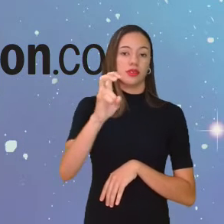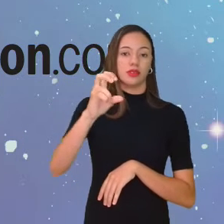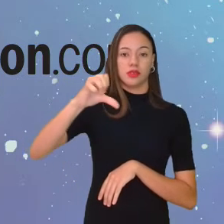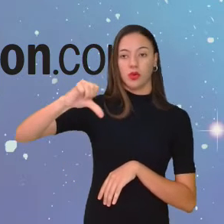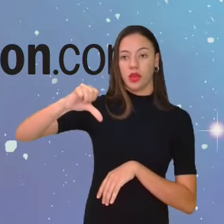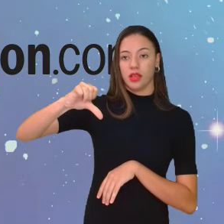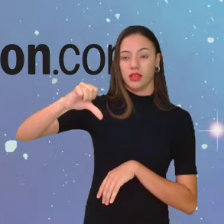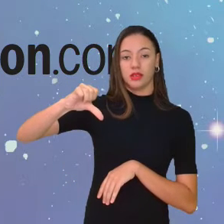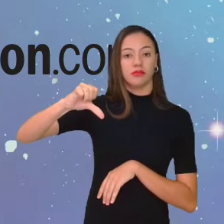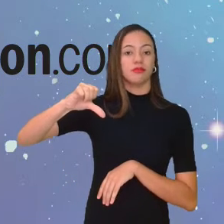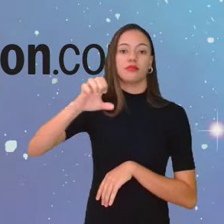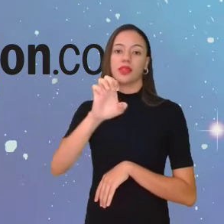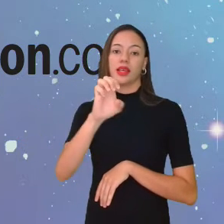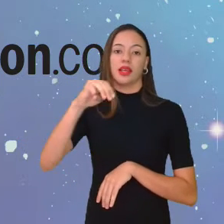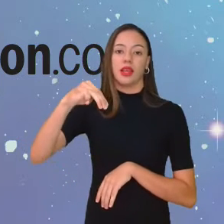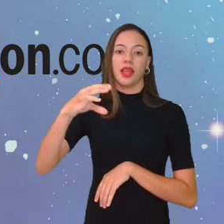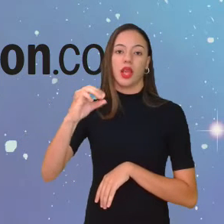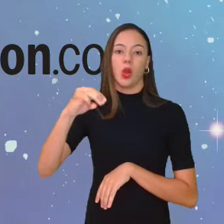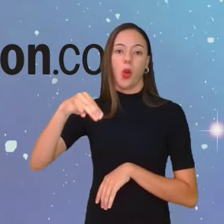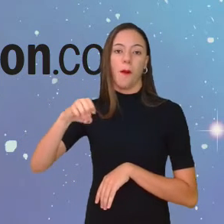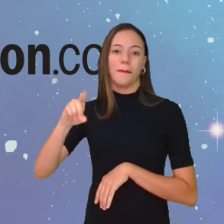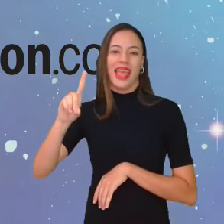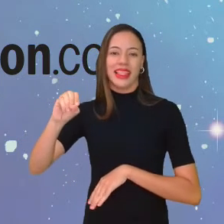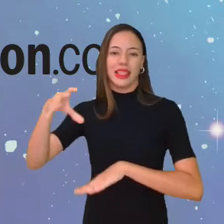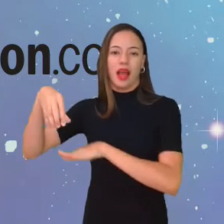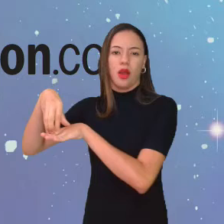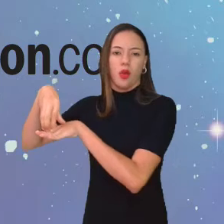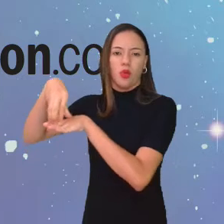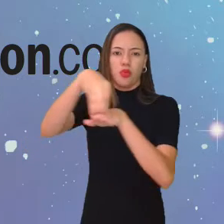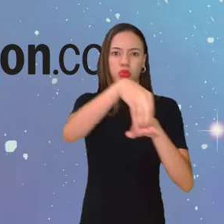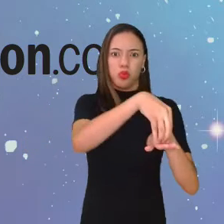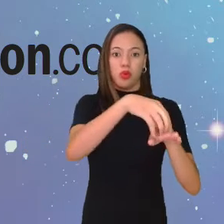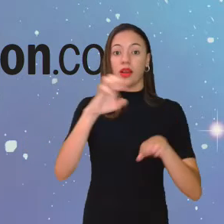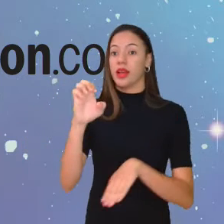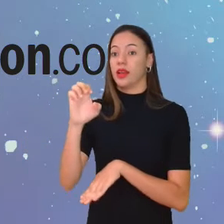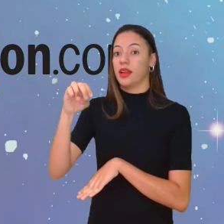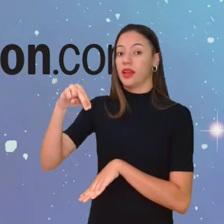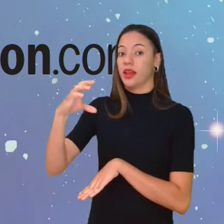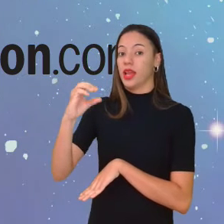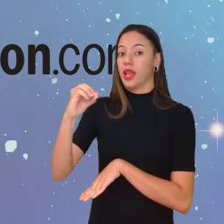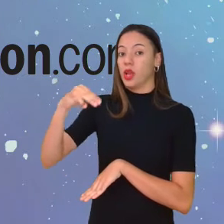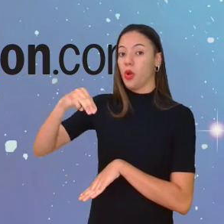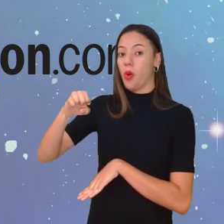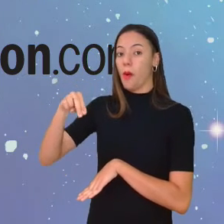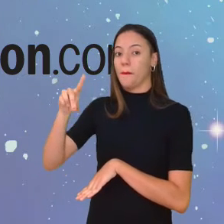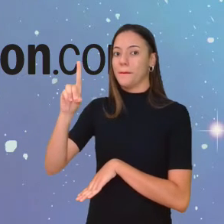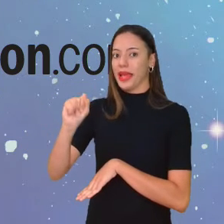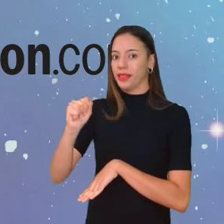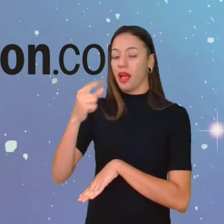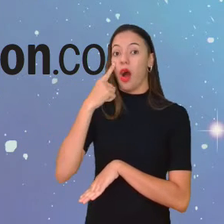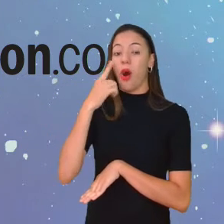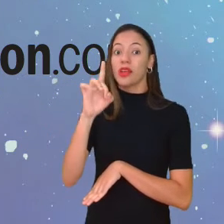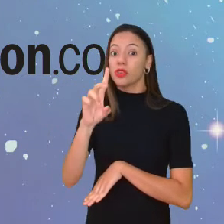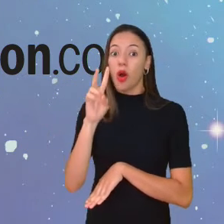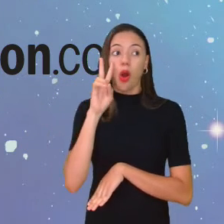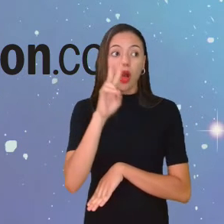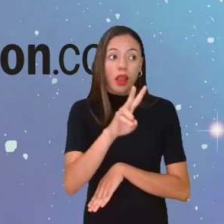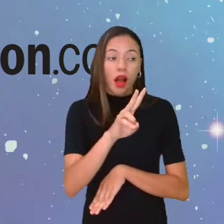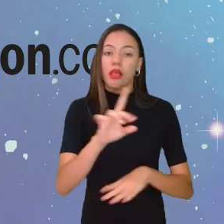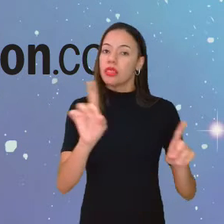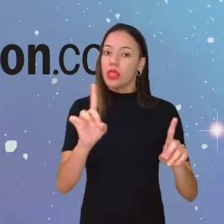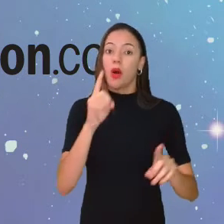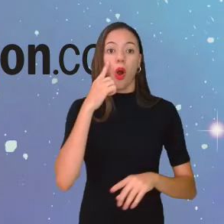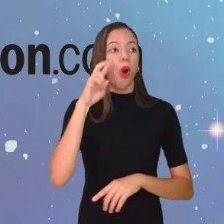6.659 encomendas em 1 minuto, né? Então, encomendas, veja o quanto que a pessoa não é só olhar, não. A pessoa olhou,